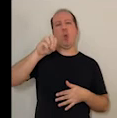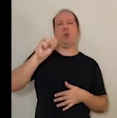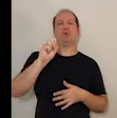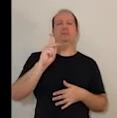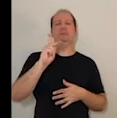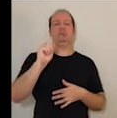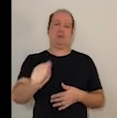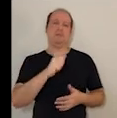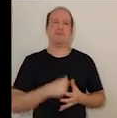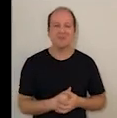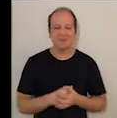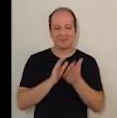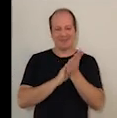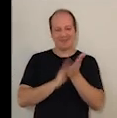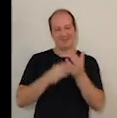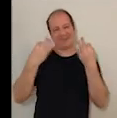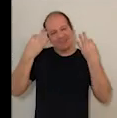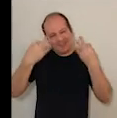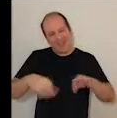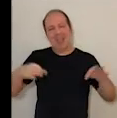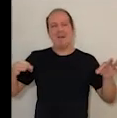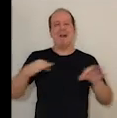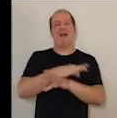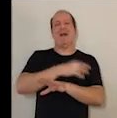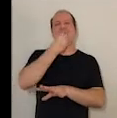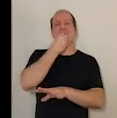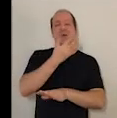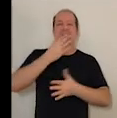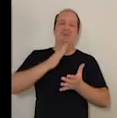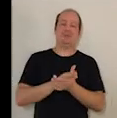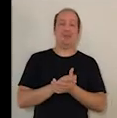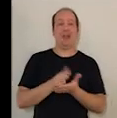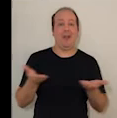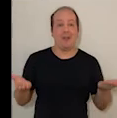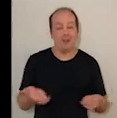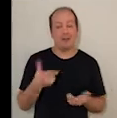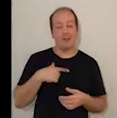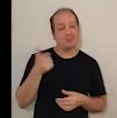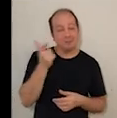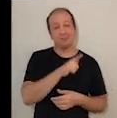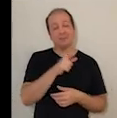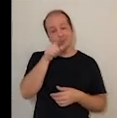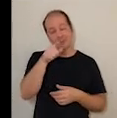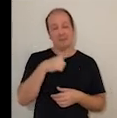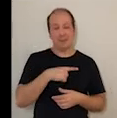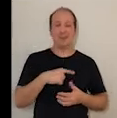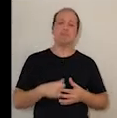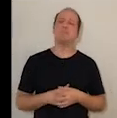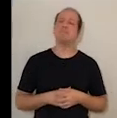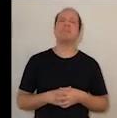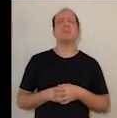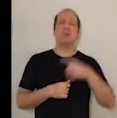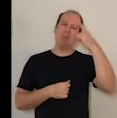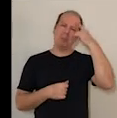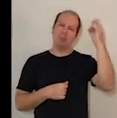Pronto, o instrumento de tortura está pronto. Agora é só fazer uso dele. Ah, falta lacrar. Genial, meu senhor,